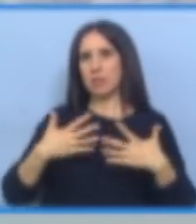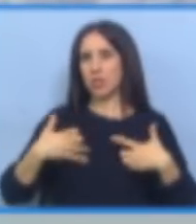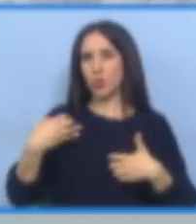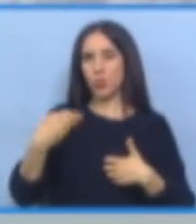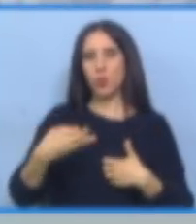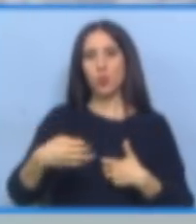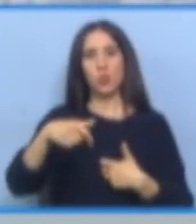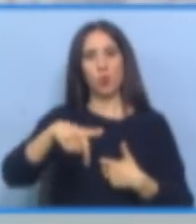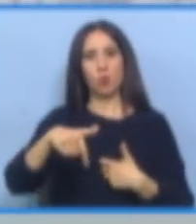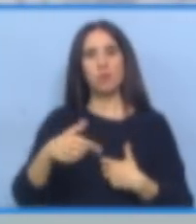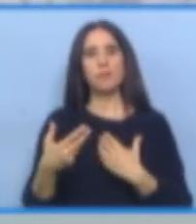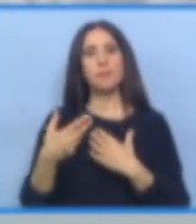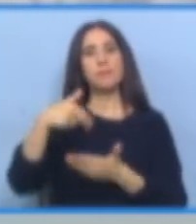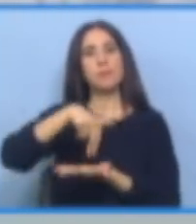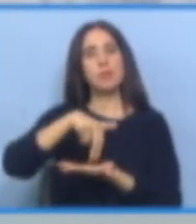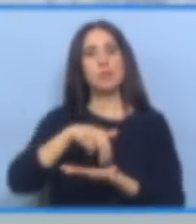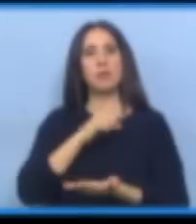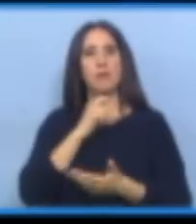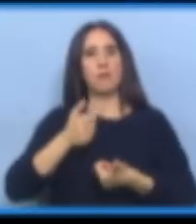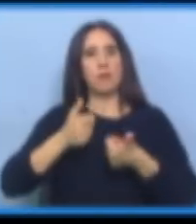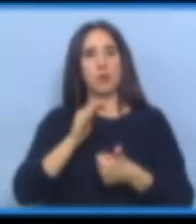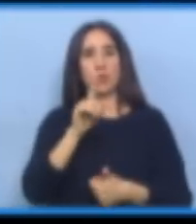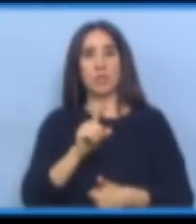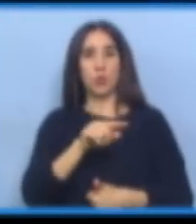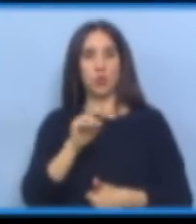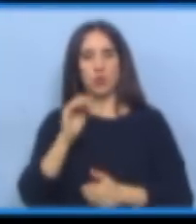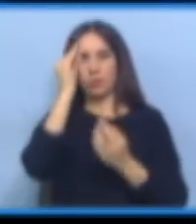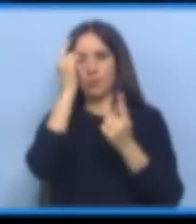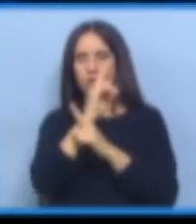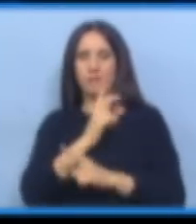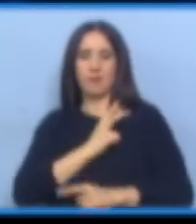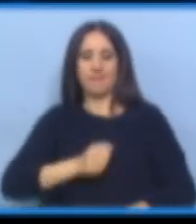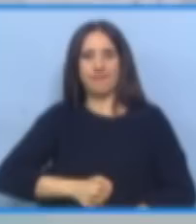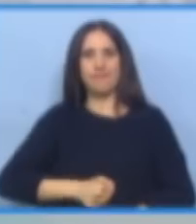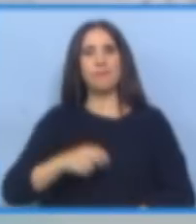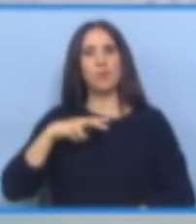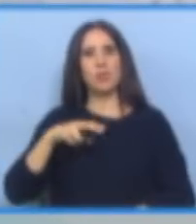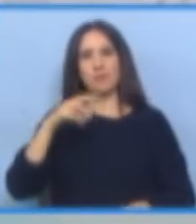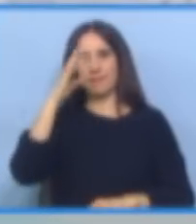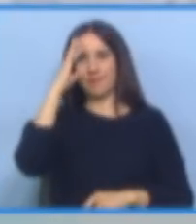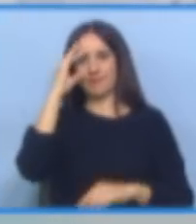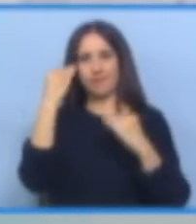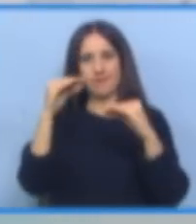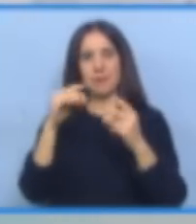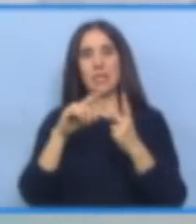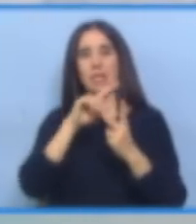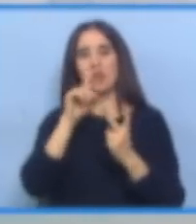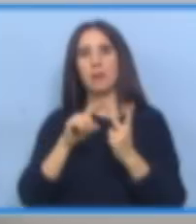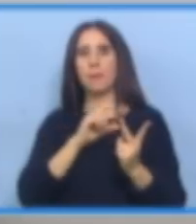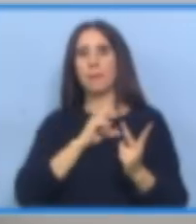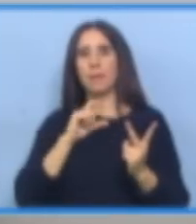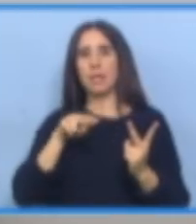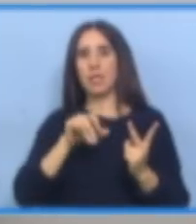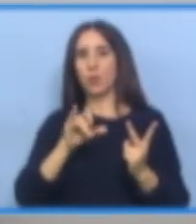sexta-feira. Hoje, contando com a presença de Frei José Nunes, professor na Faculdade de Teologia da Universidade Católica Portuguesa, e do Padre Nélio Pita,